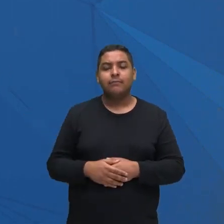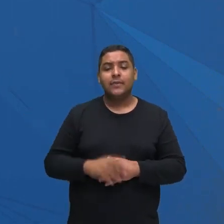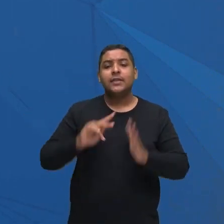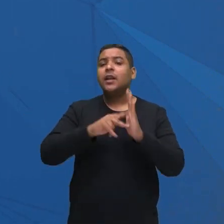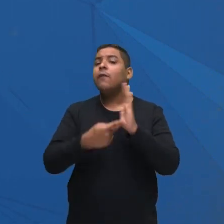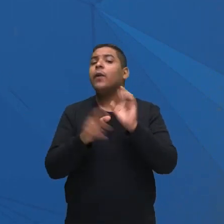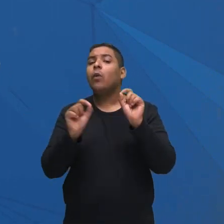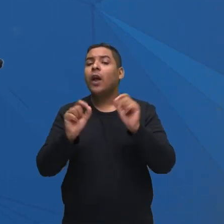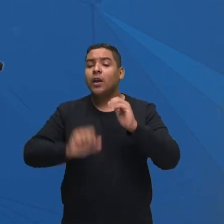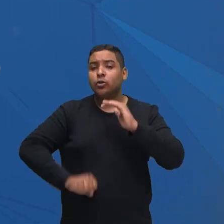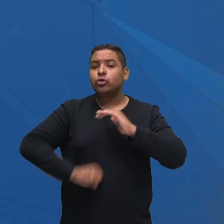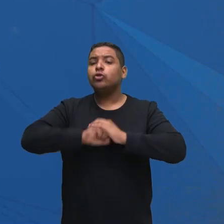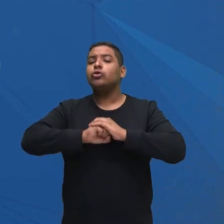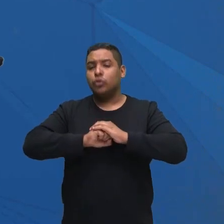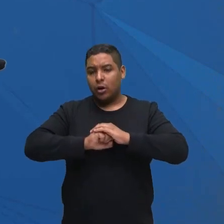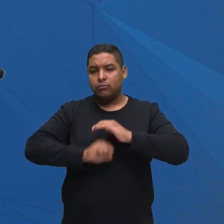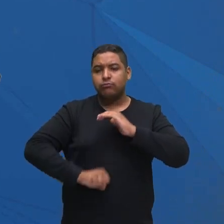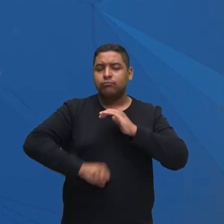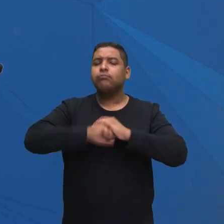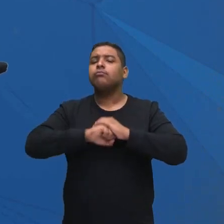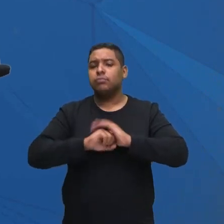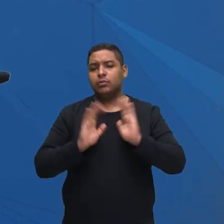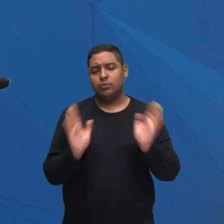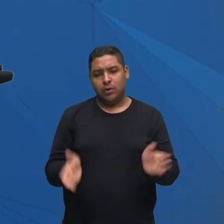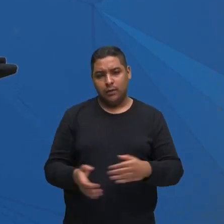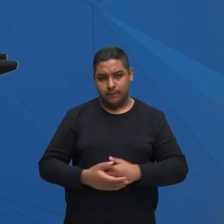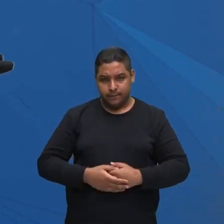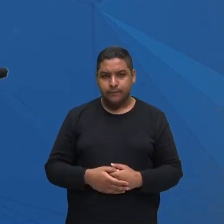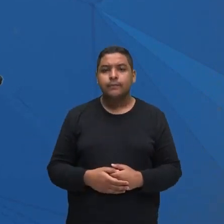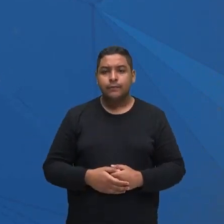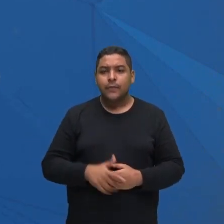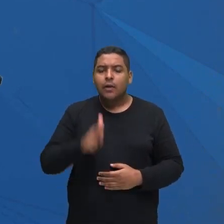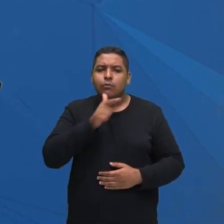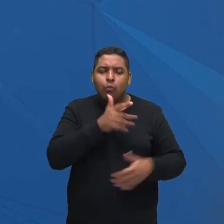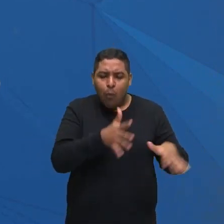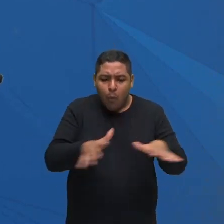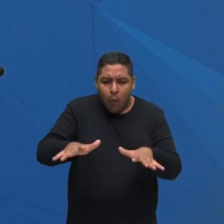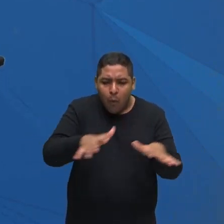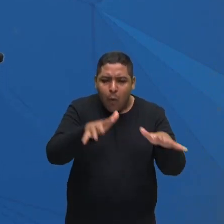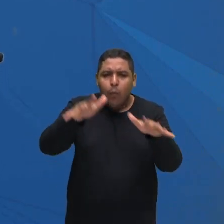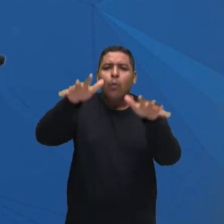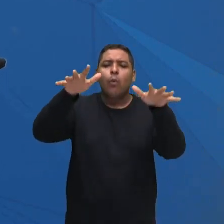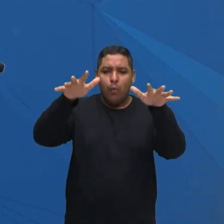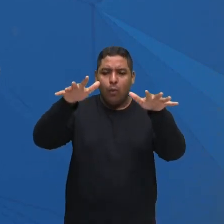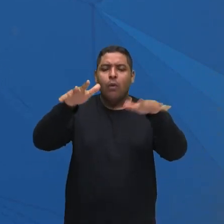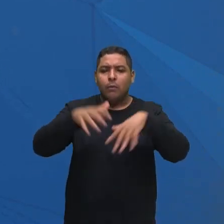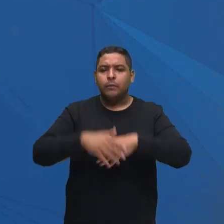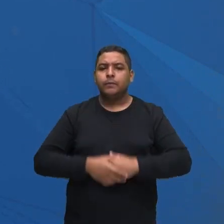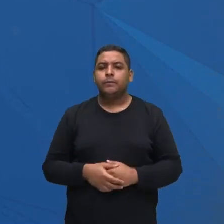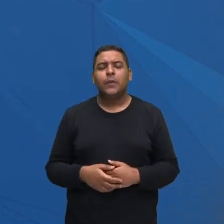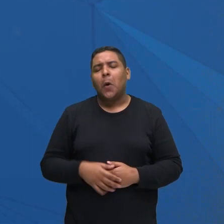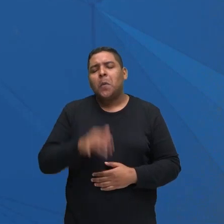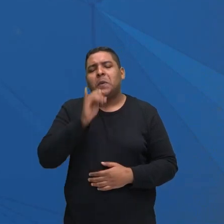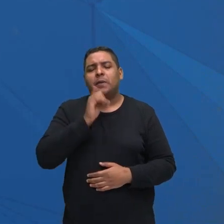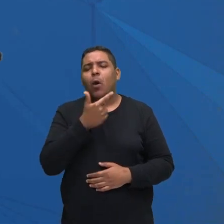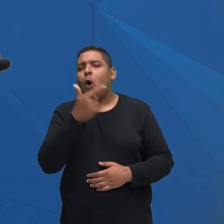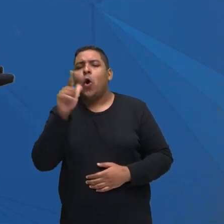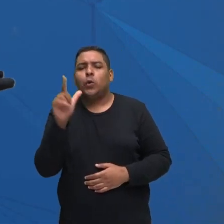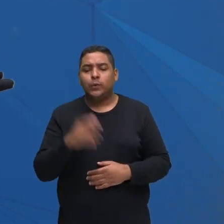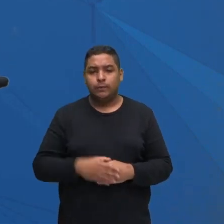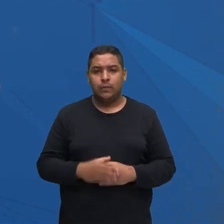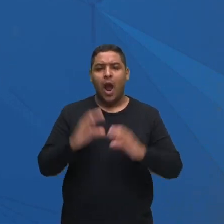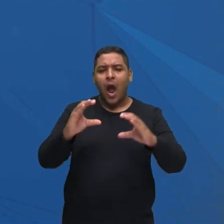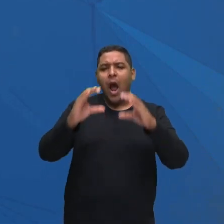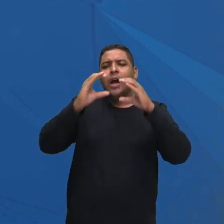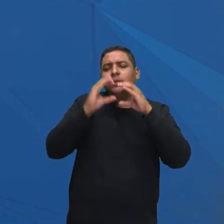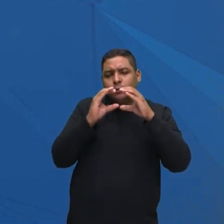tô ali, o Rio Amazonas está até o tucupi, significa dizer que ele está muito cheio. Ou então eu comi um x-caboquinho porque eu estava